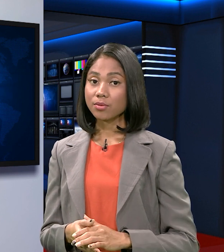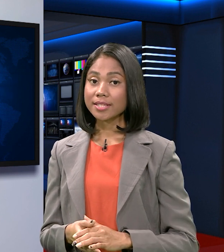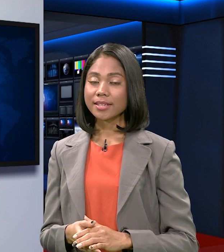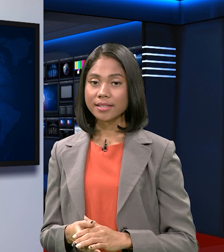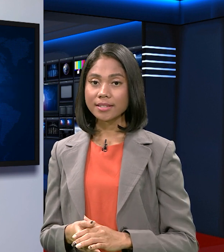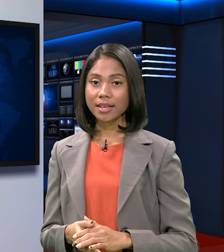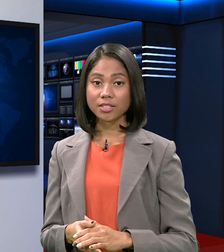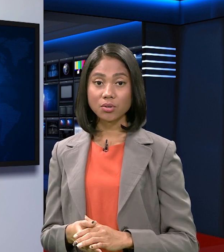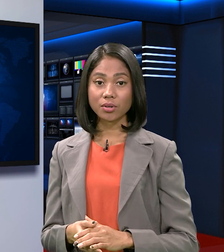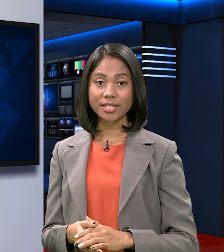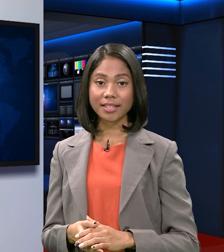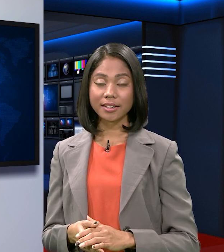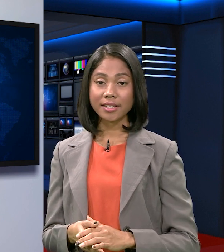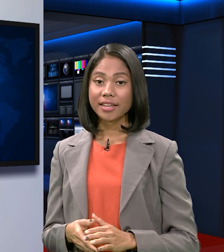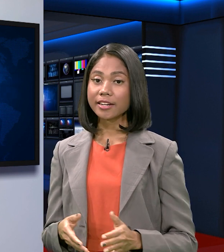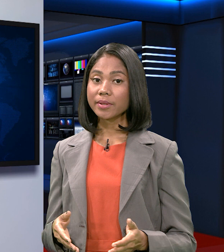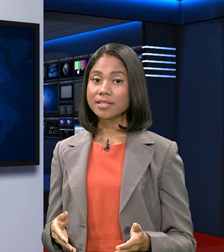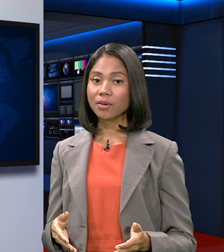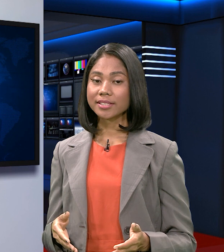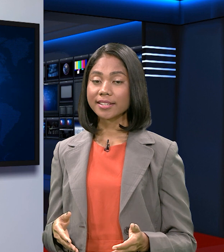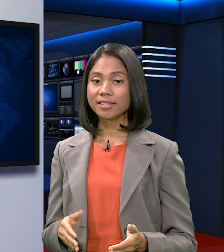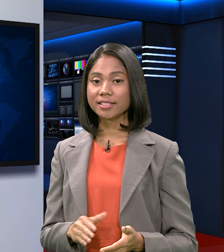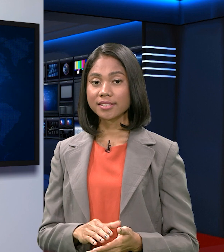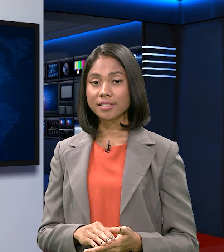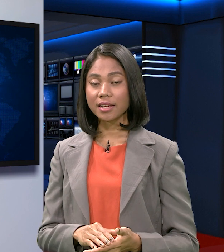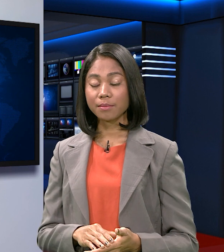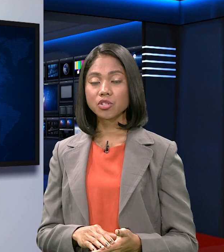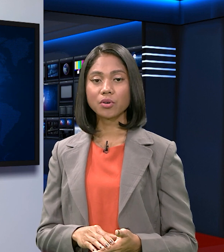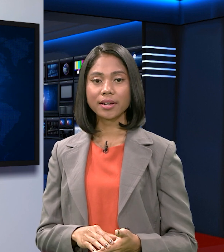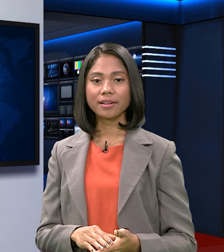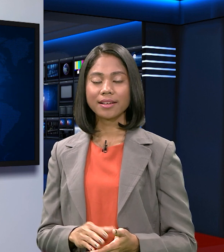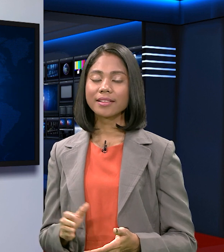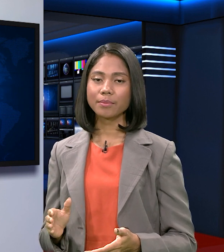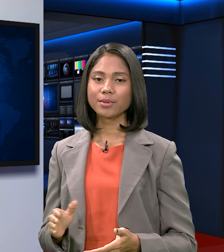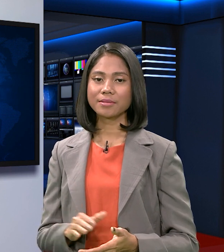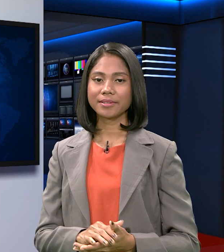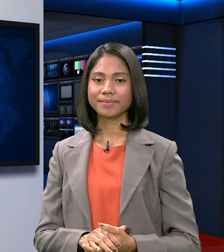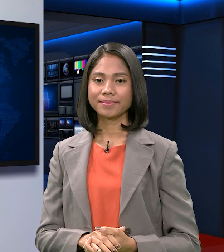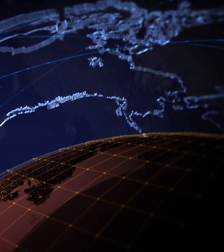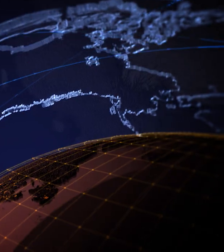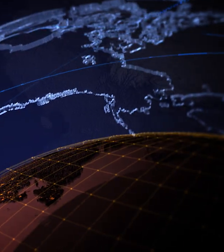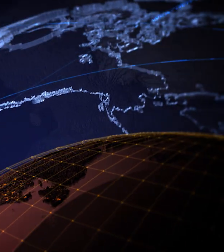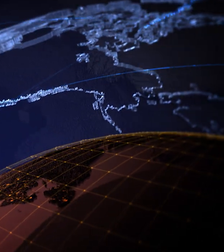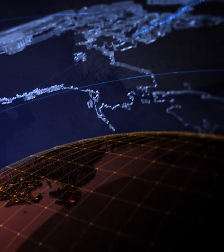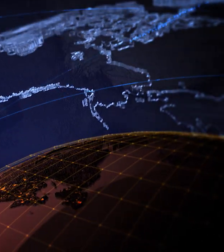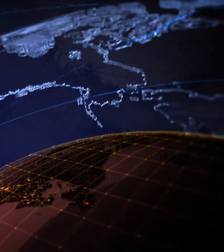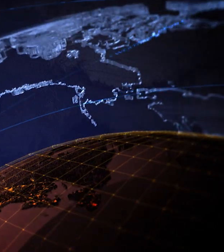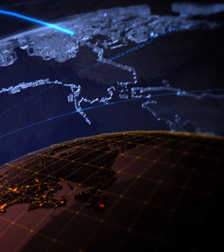às segundas e quintas, às 5 horas da tarde, e repetição às terças e sextas, à mesma hora. Até a próxima!